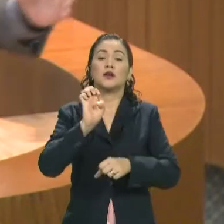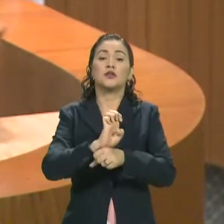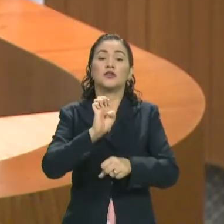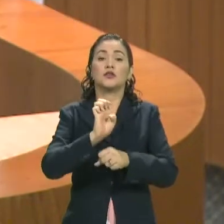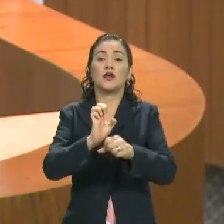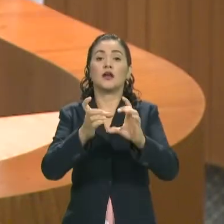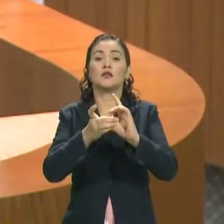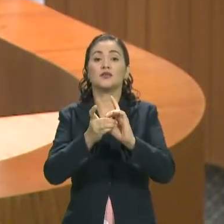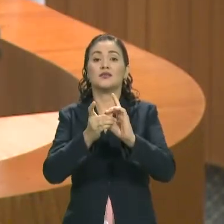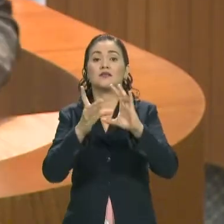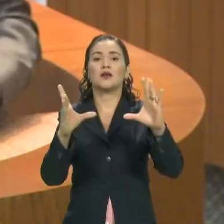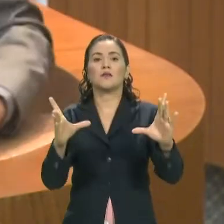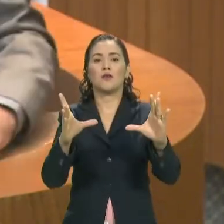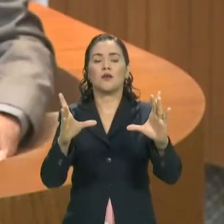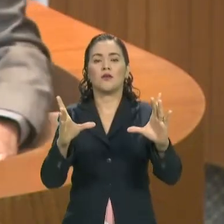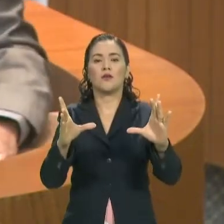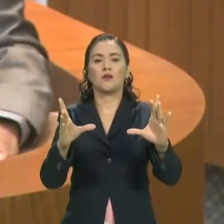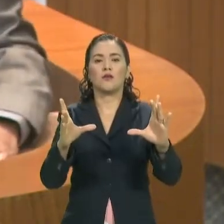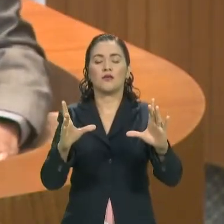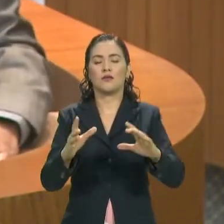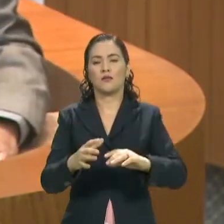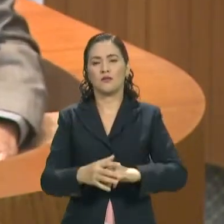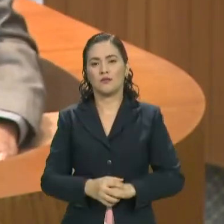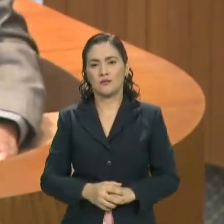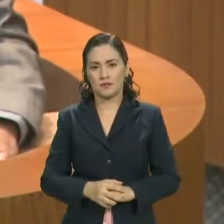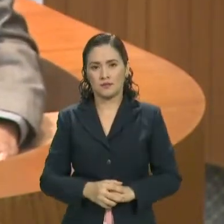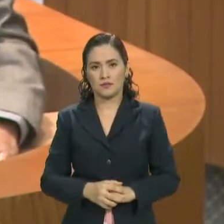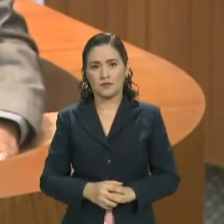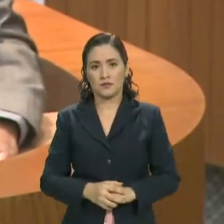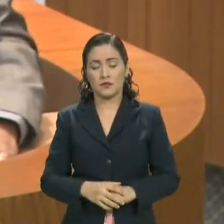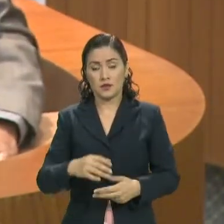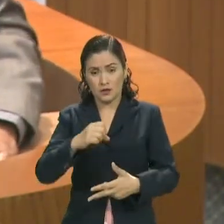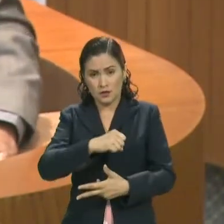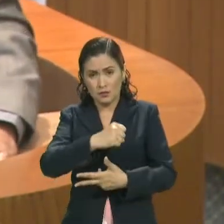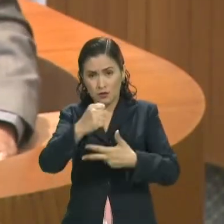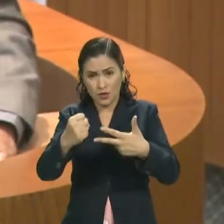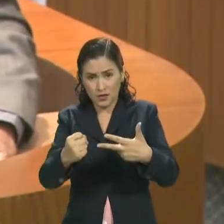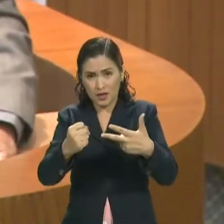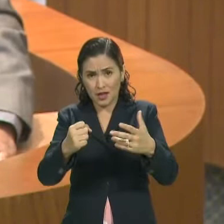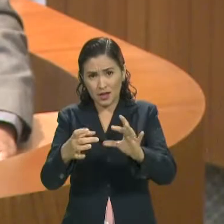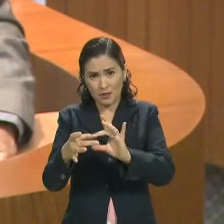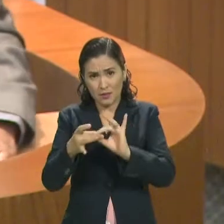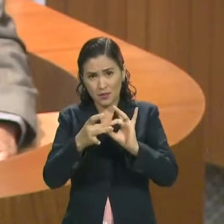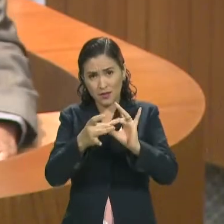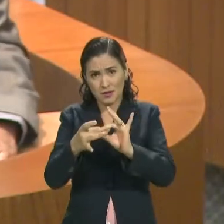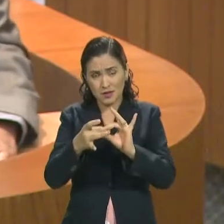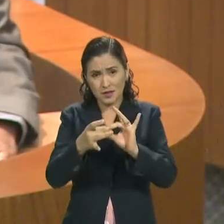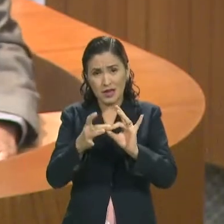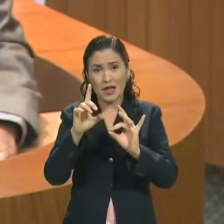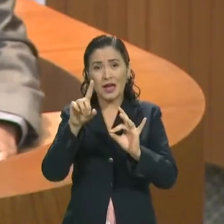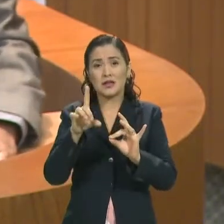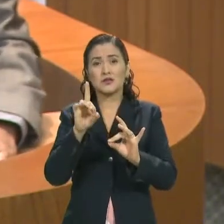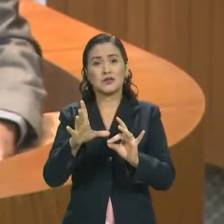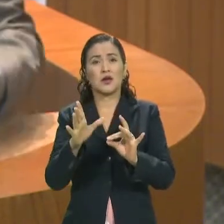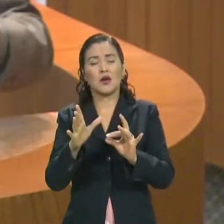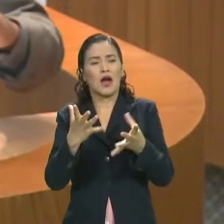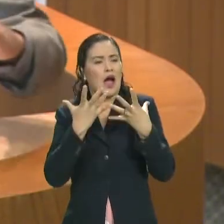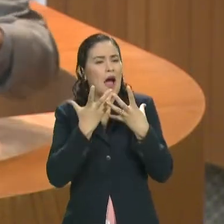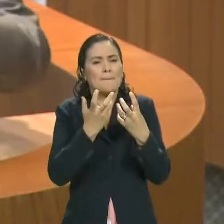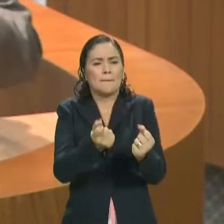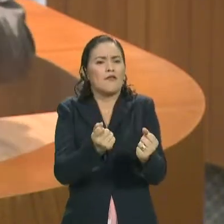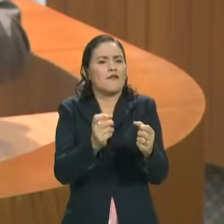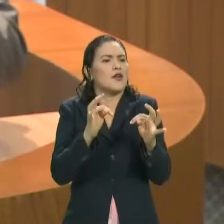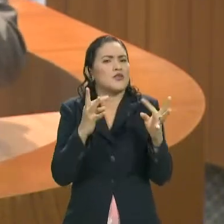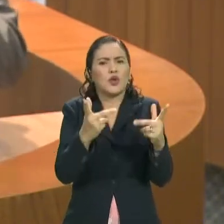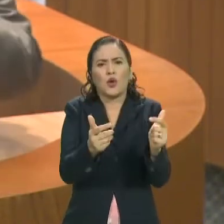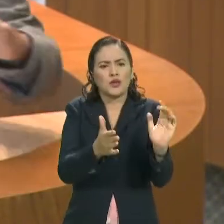os poderes não significa somente aprovar todas e qualquer